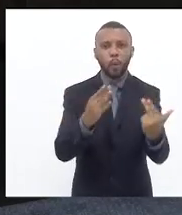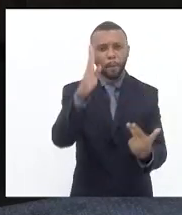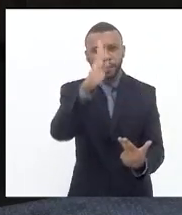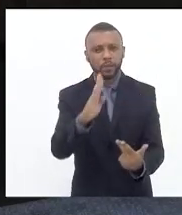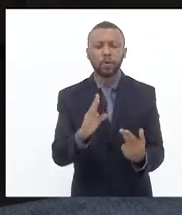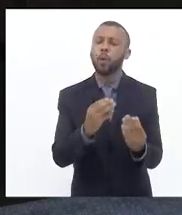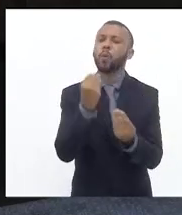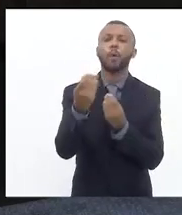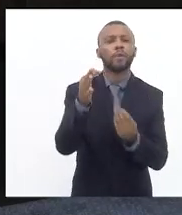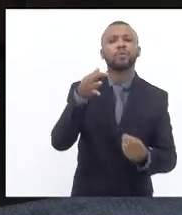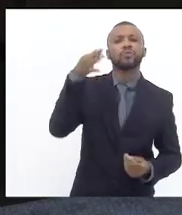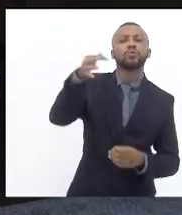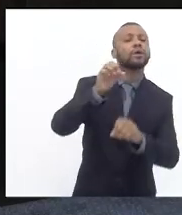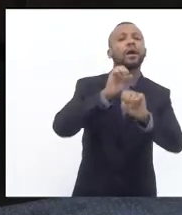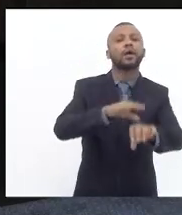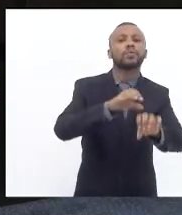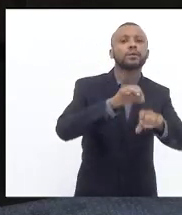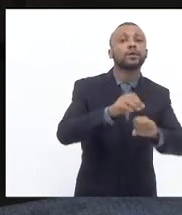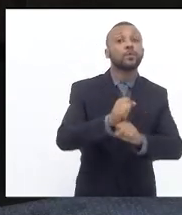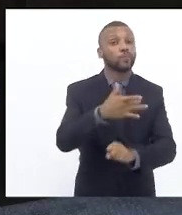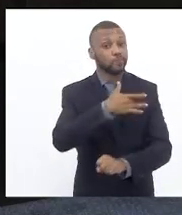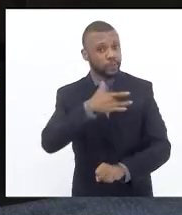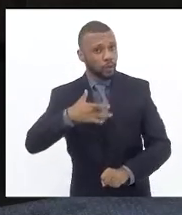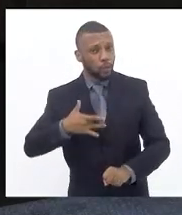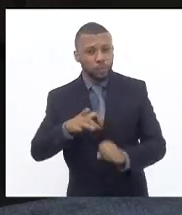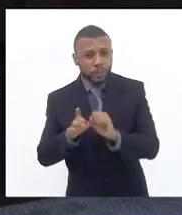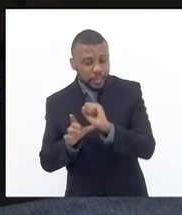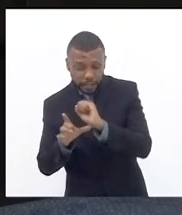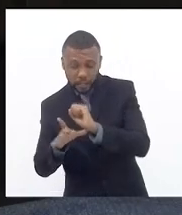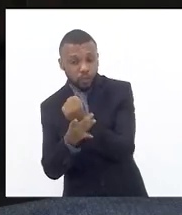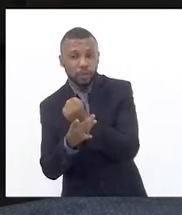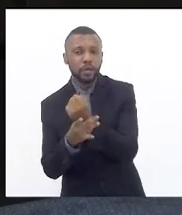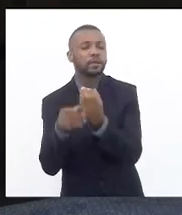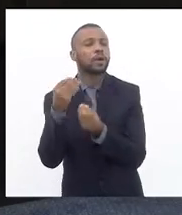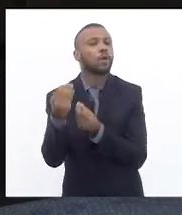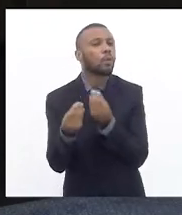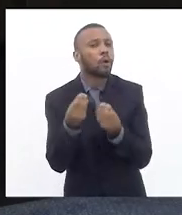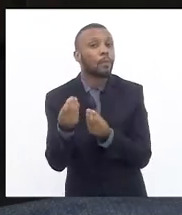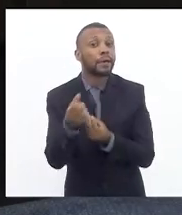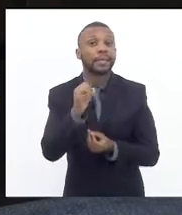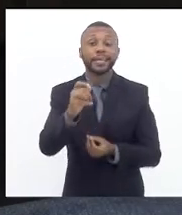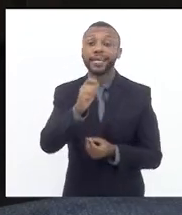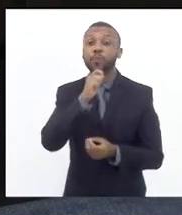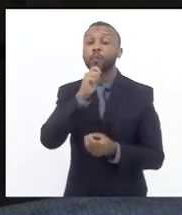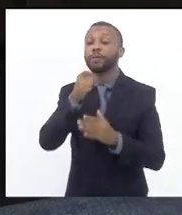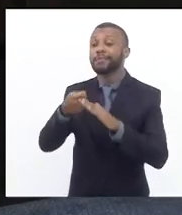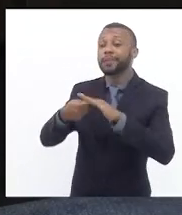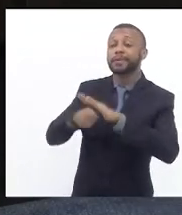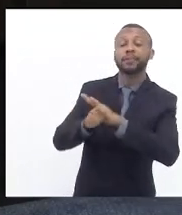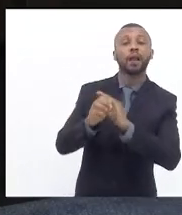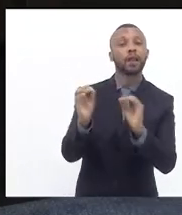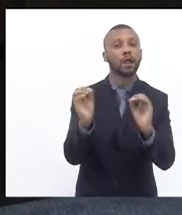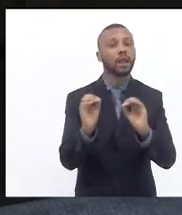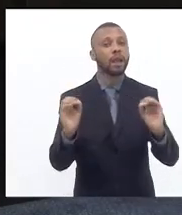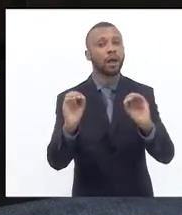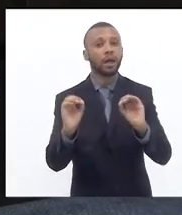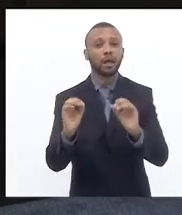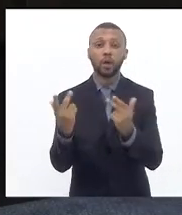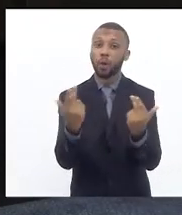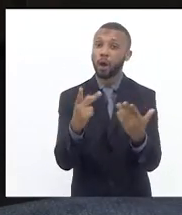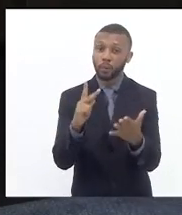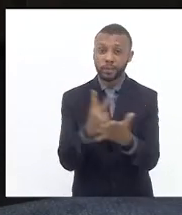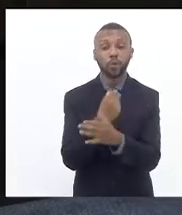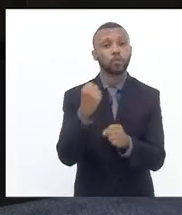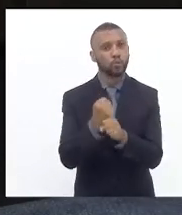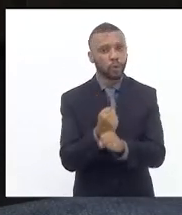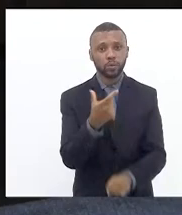ser a educação a saúde a segurança se não houver um tipo de investimento Então como aconteceu em